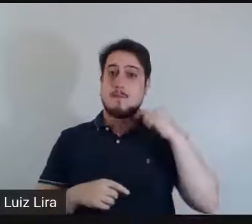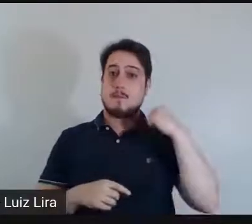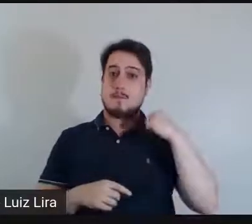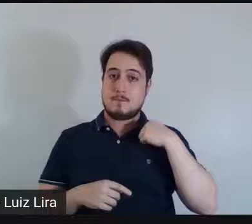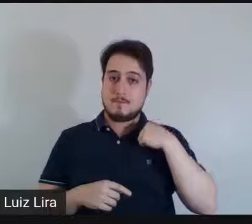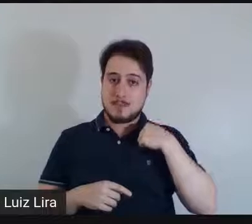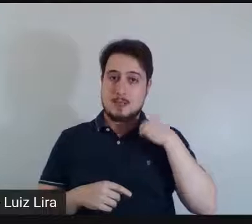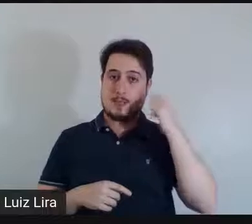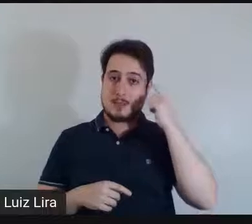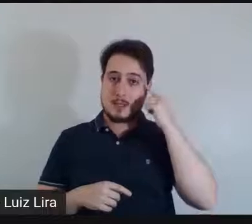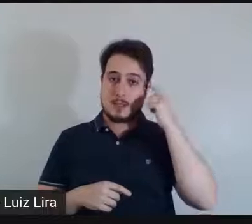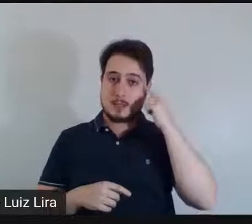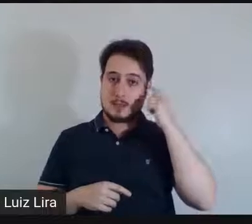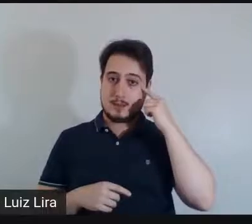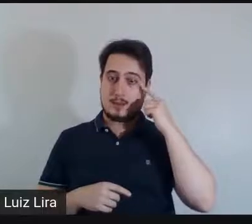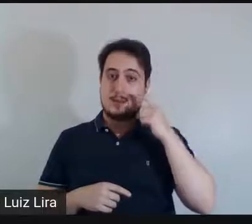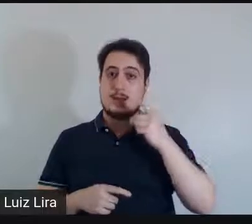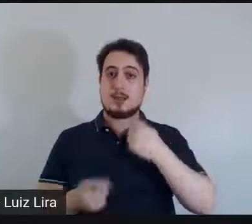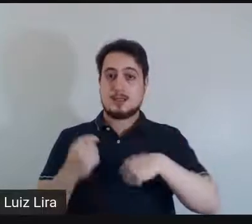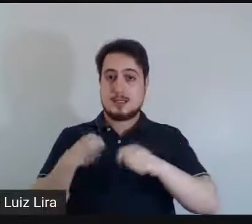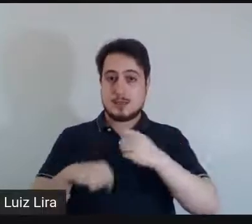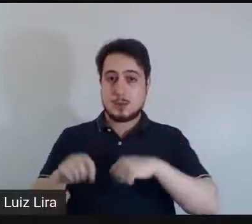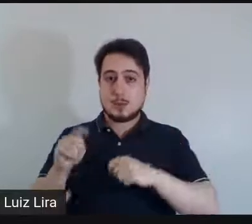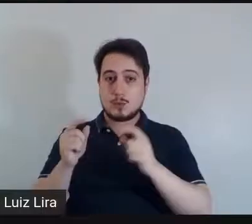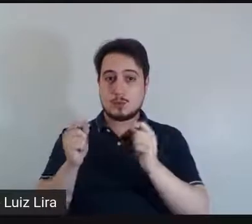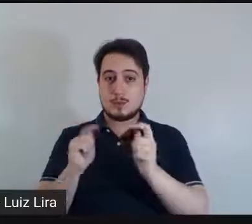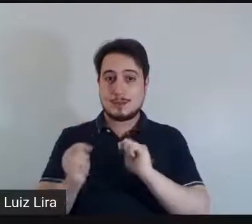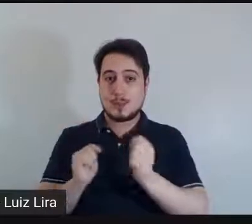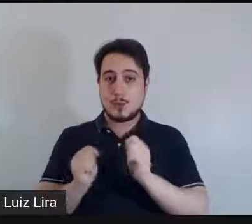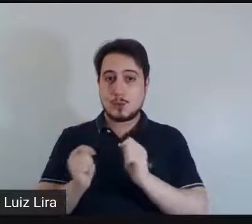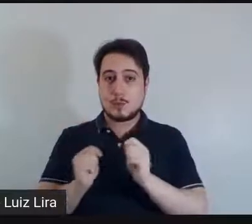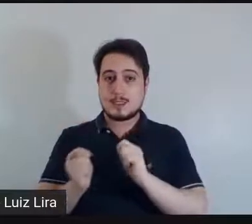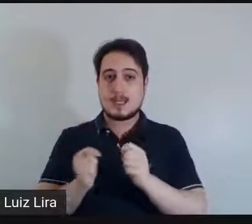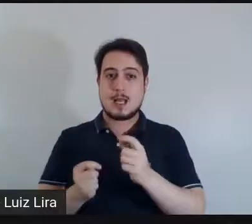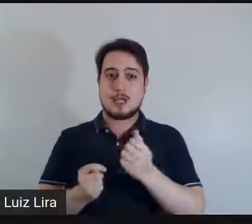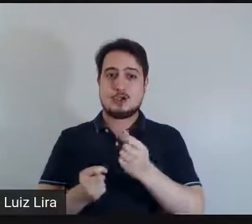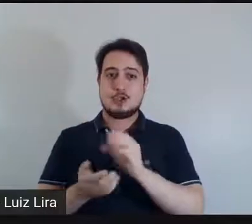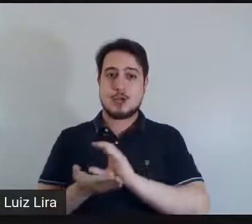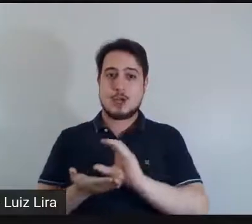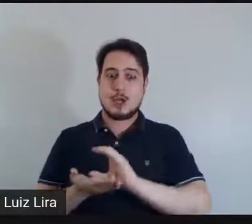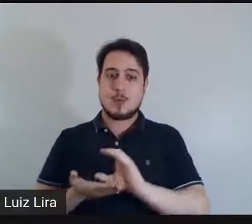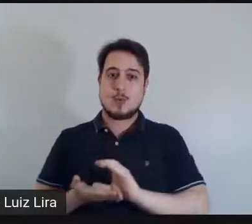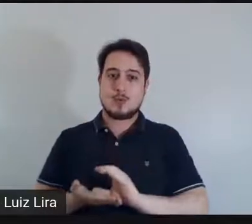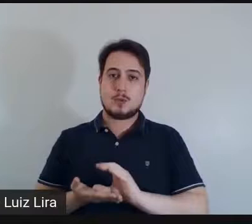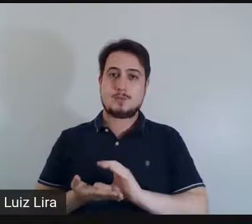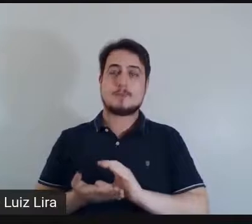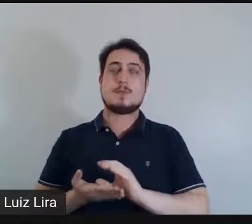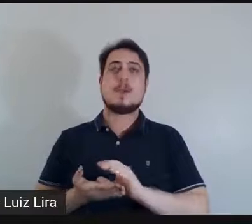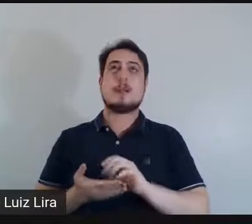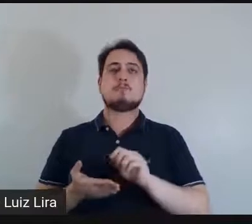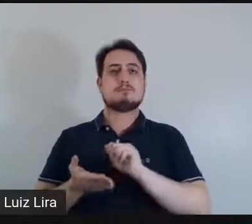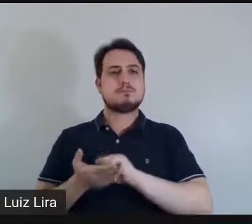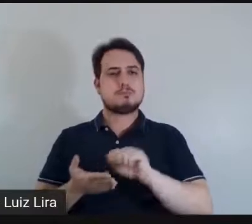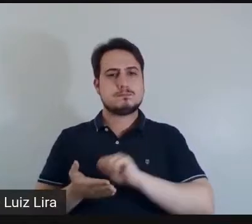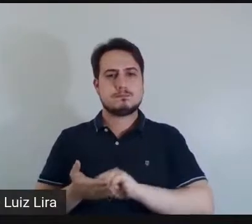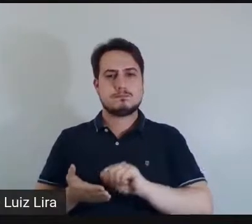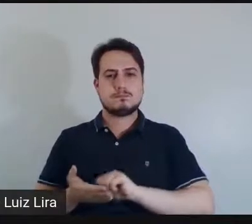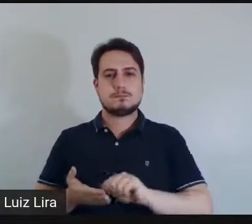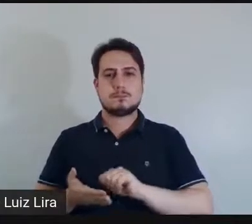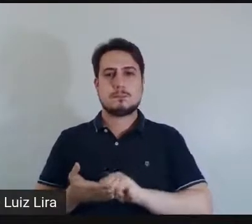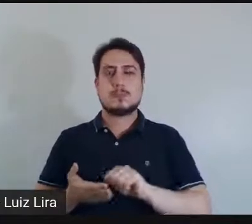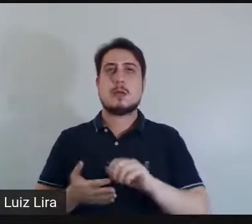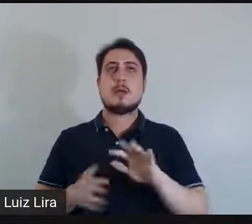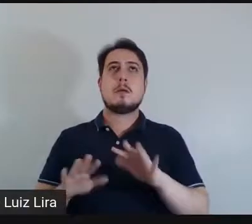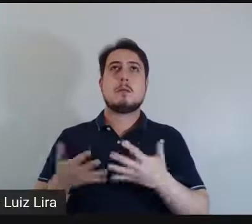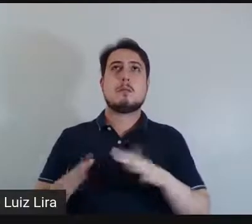termos da economia mesmo, de economizar recursos. Você pode botar na conta mais ou menos 5